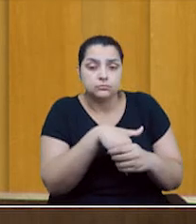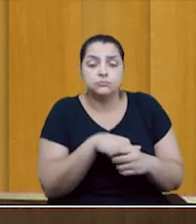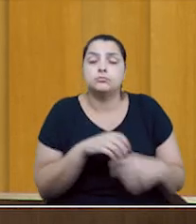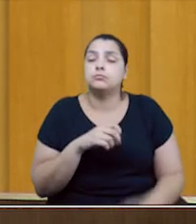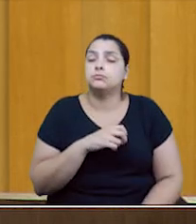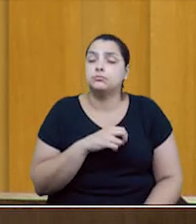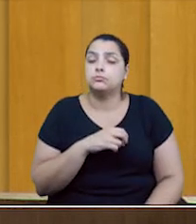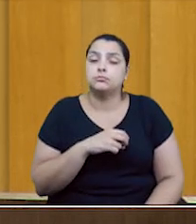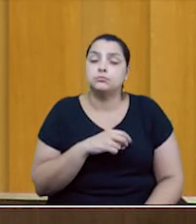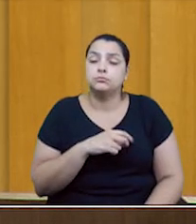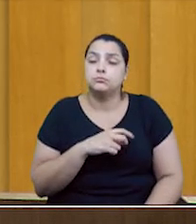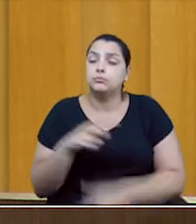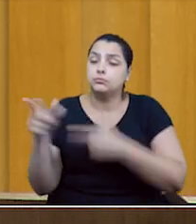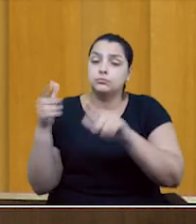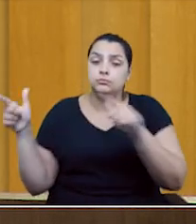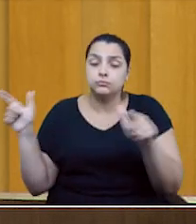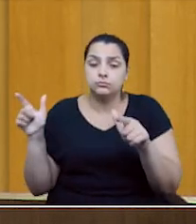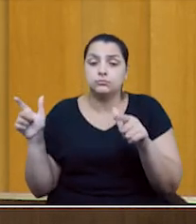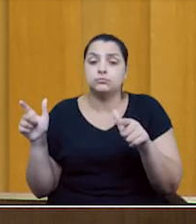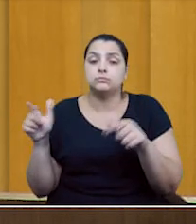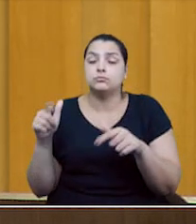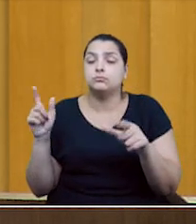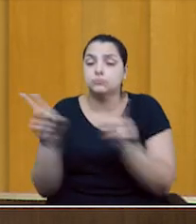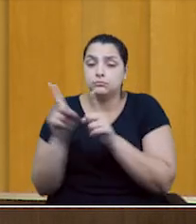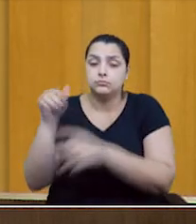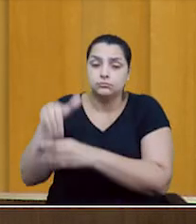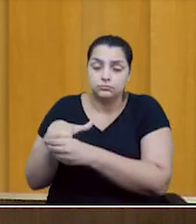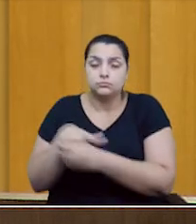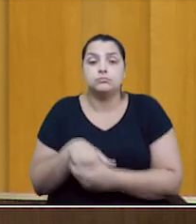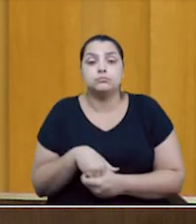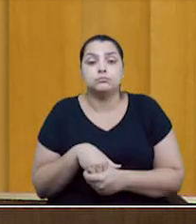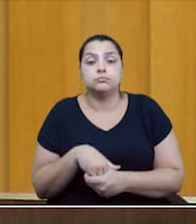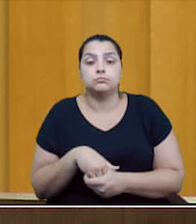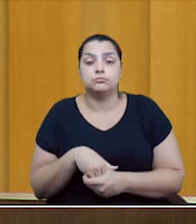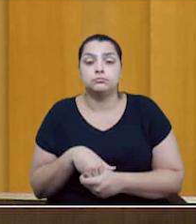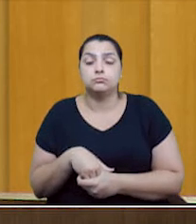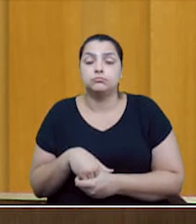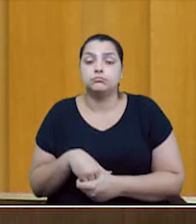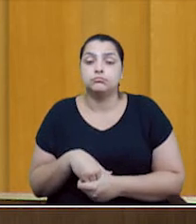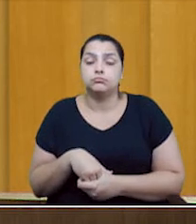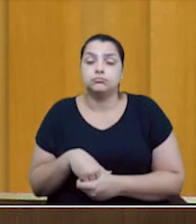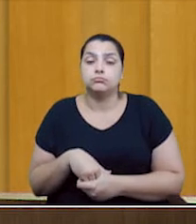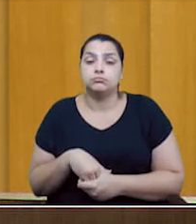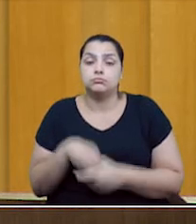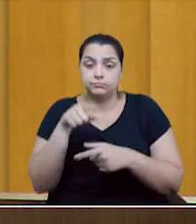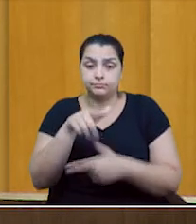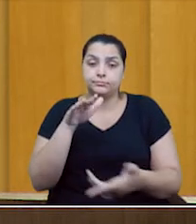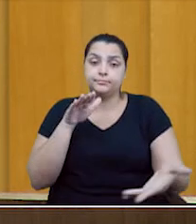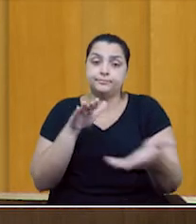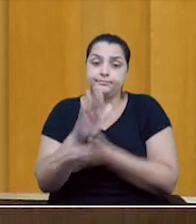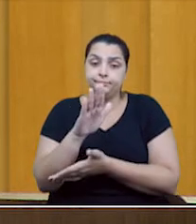demais membros do colegiado também, e essa é a publicação